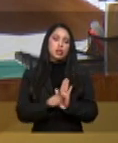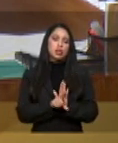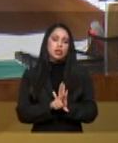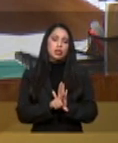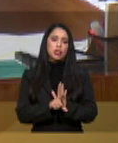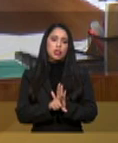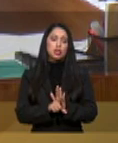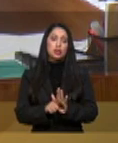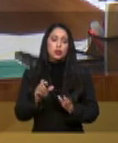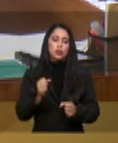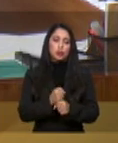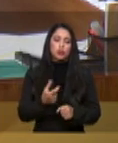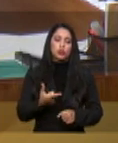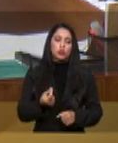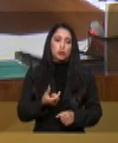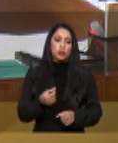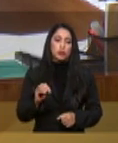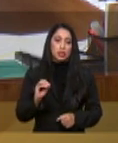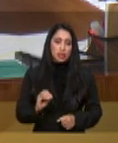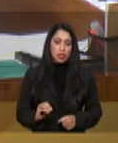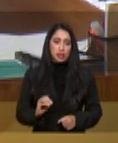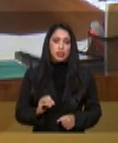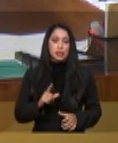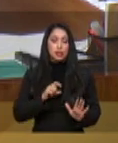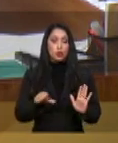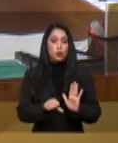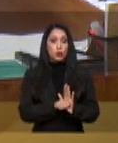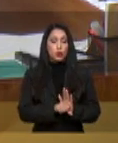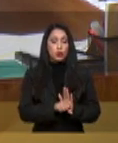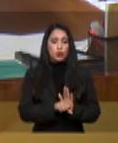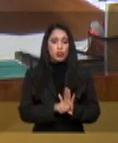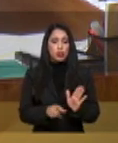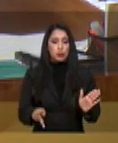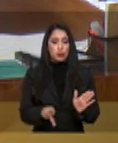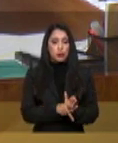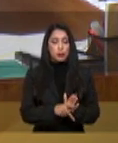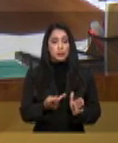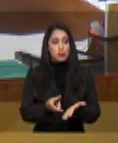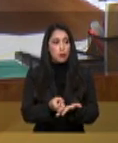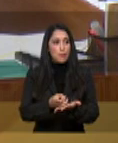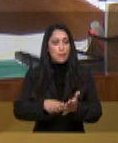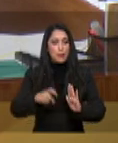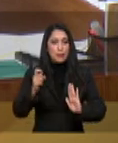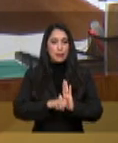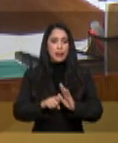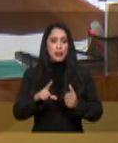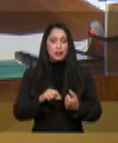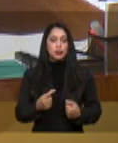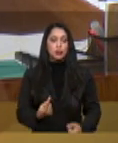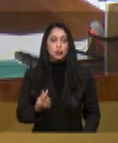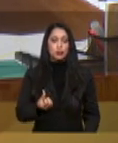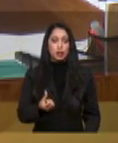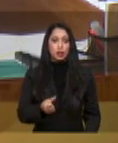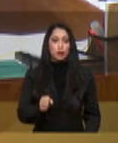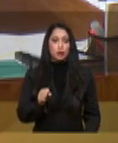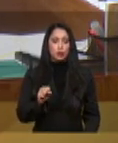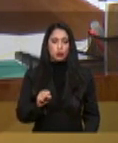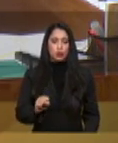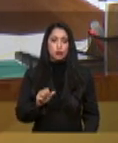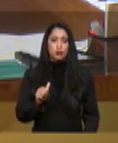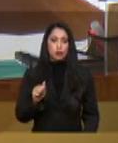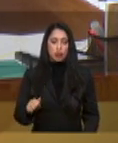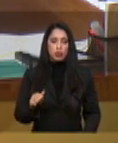de 2010, naquilo que incluiu o crime de apropriação indébita tributária, artigo 168-A do Código Penal,